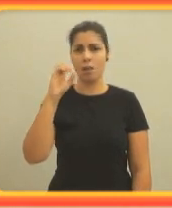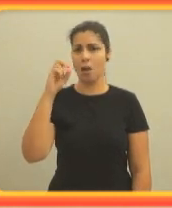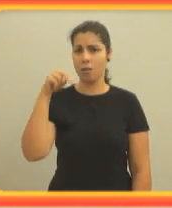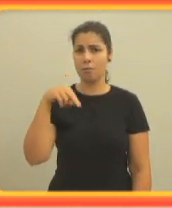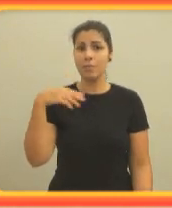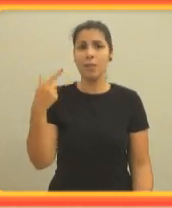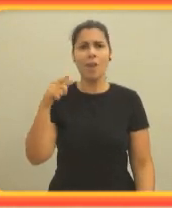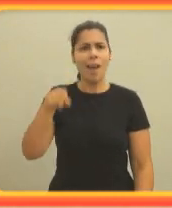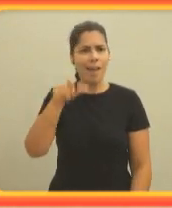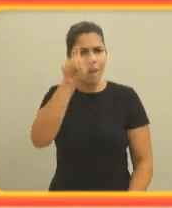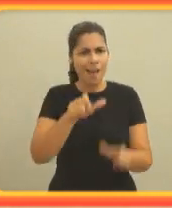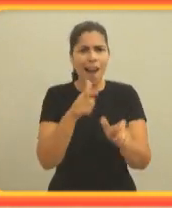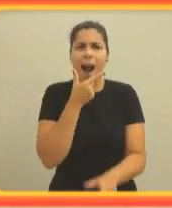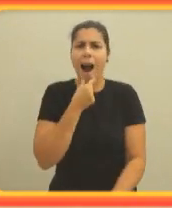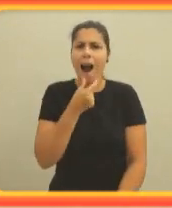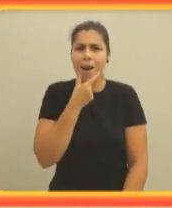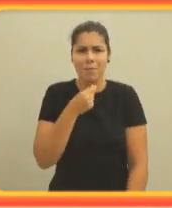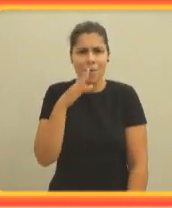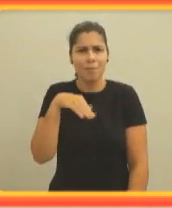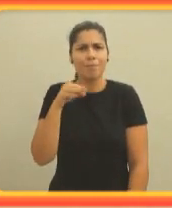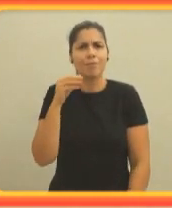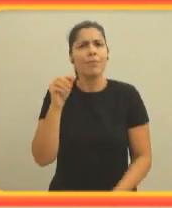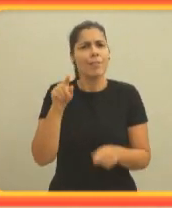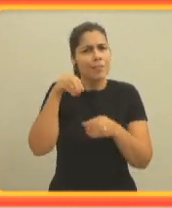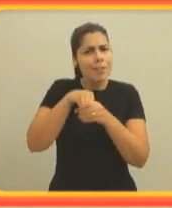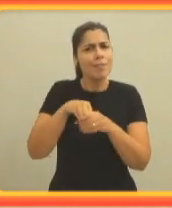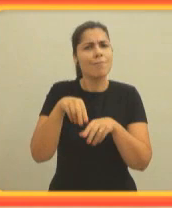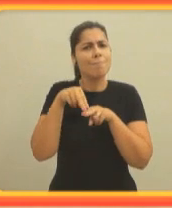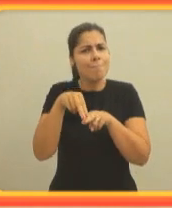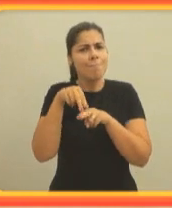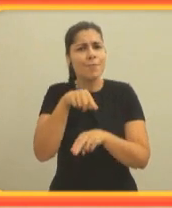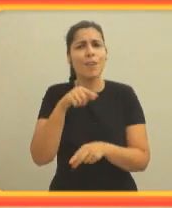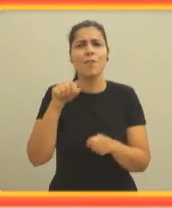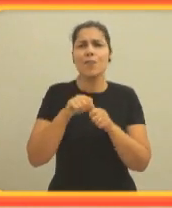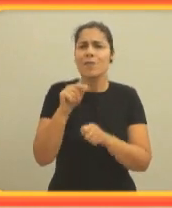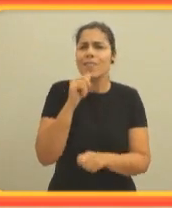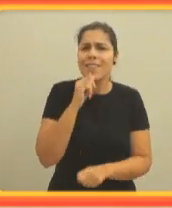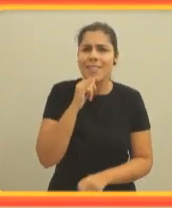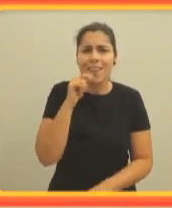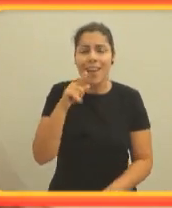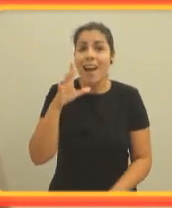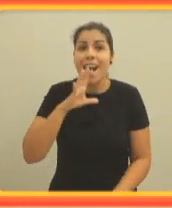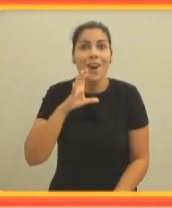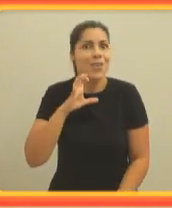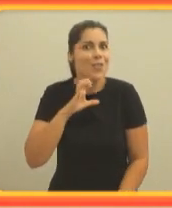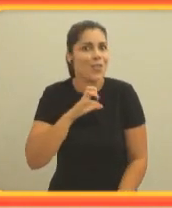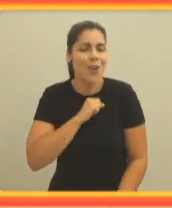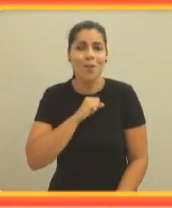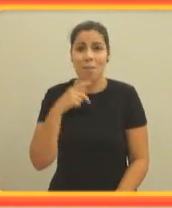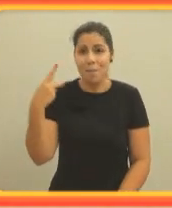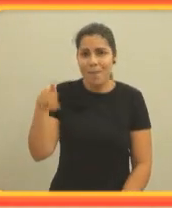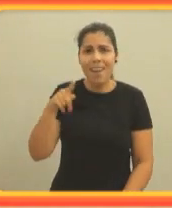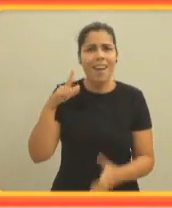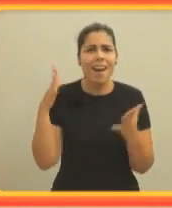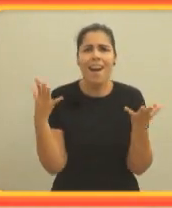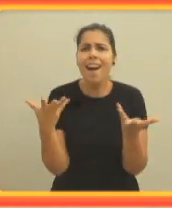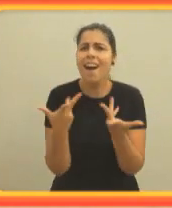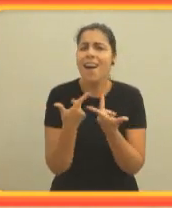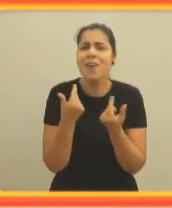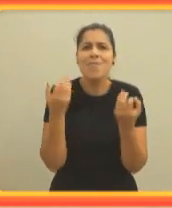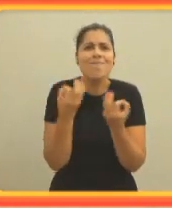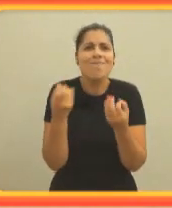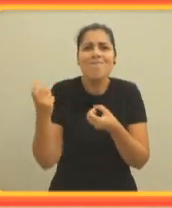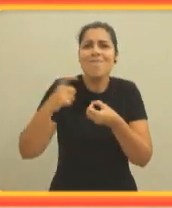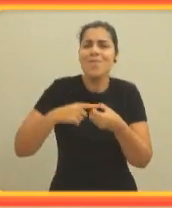Entramos em contato com uma fundação chamada Life Rolls On, que é dos rapazes que fazem estas pranchas. Fizemos um teste lá e ele adorou. Para ele foi